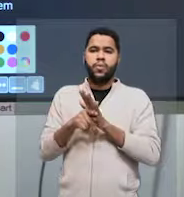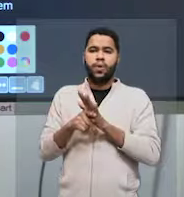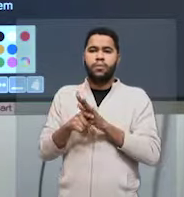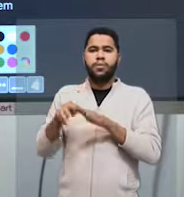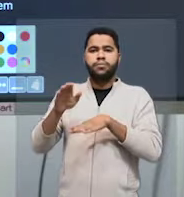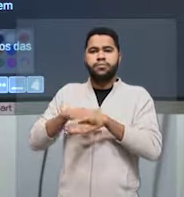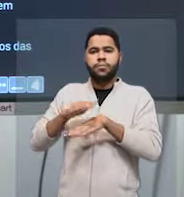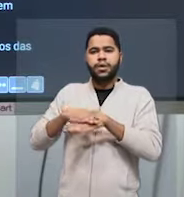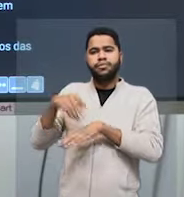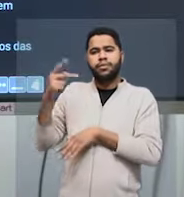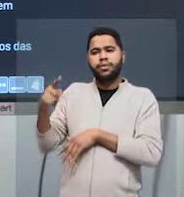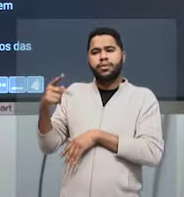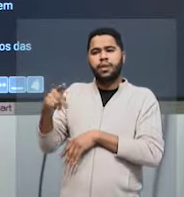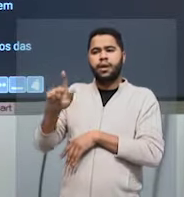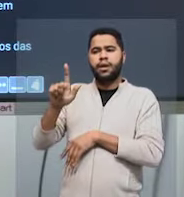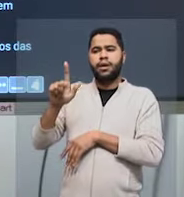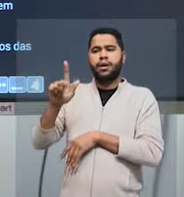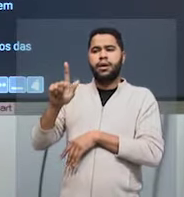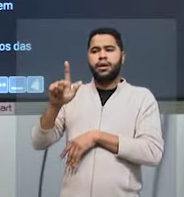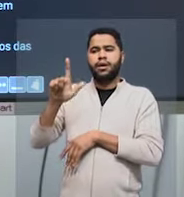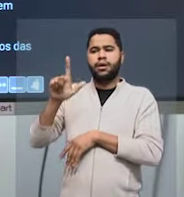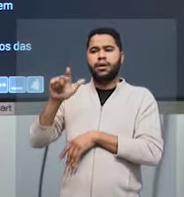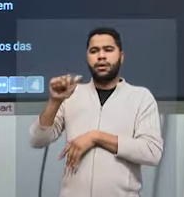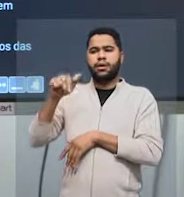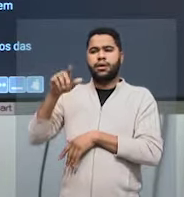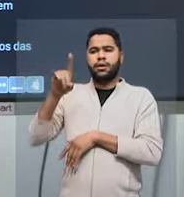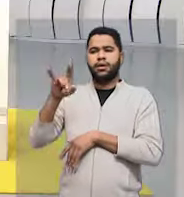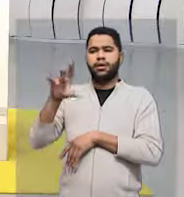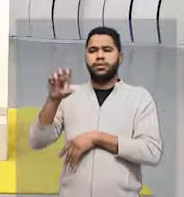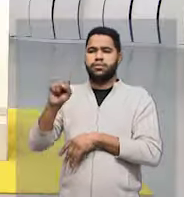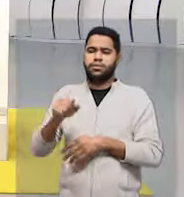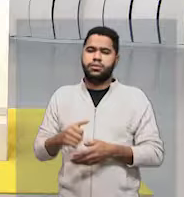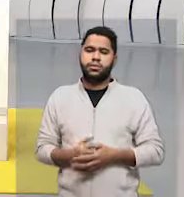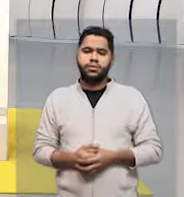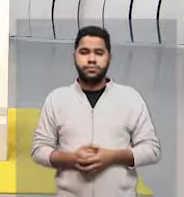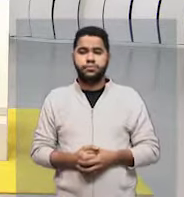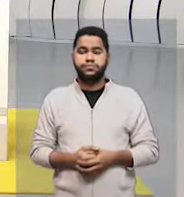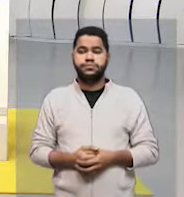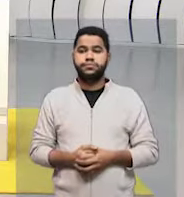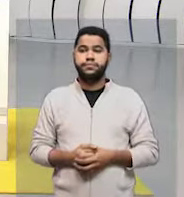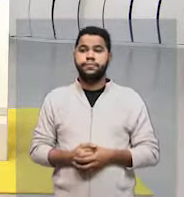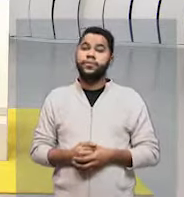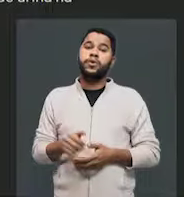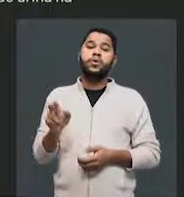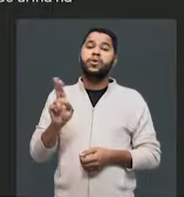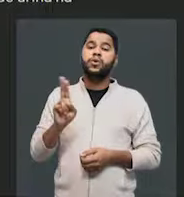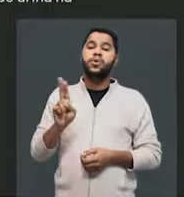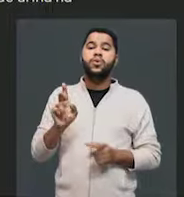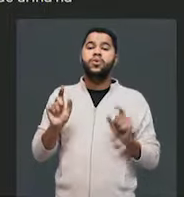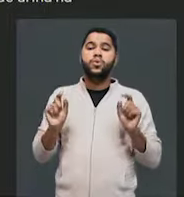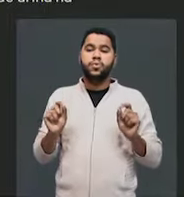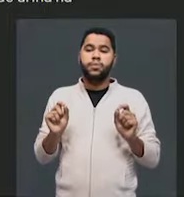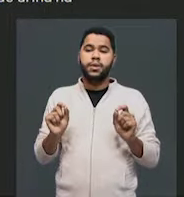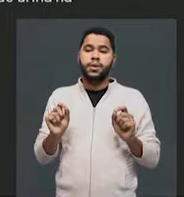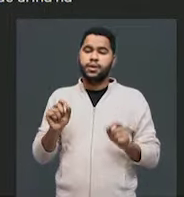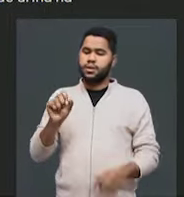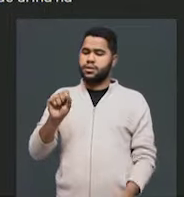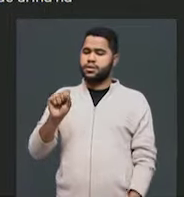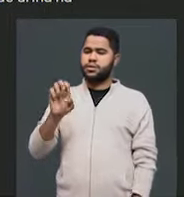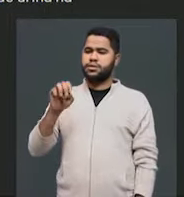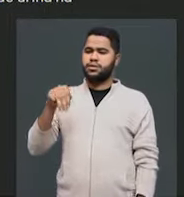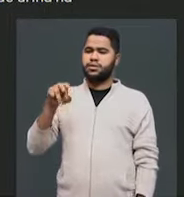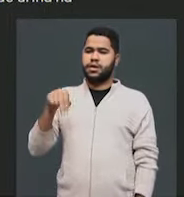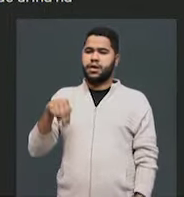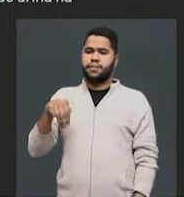vêm das glândulas. Então, é espermatozoide e os líquidos das glândulas, que eu vou chamar, então, de sêmen, esse